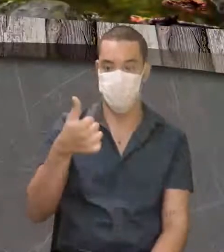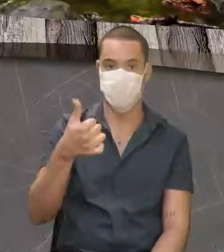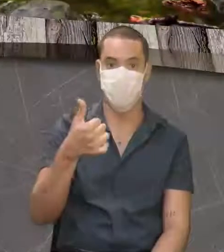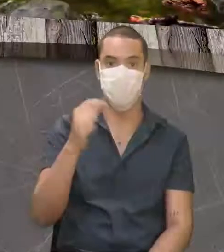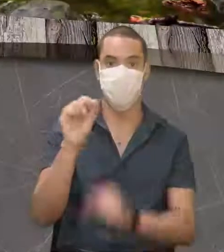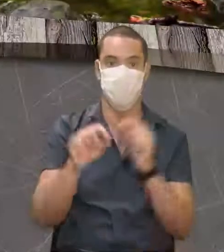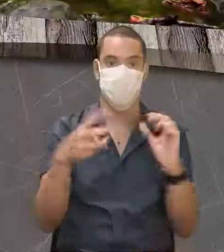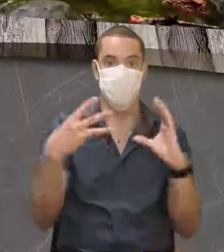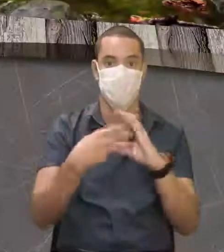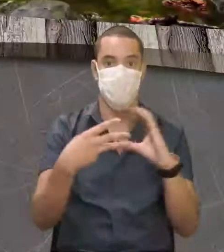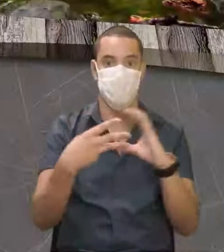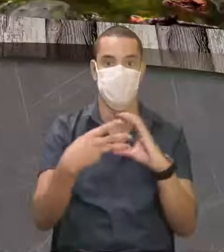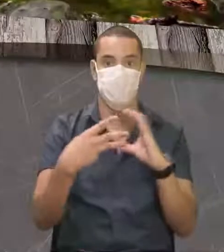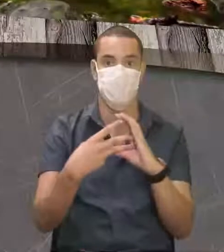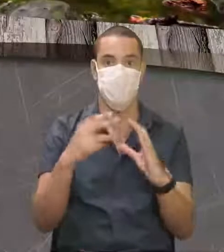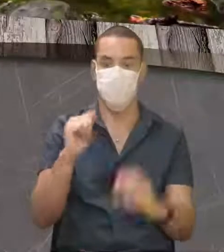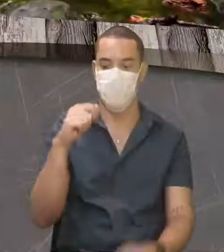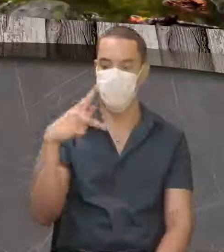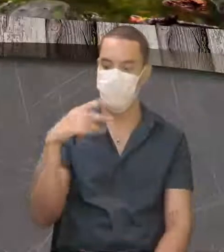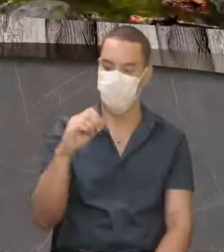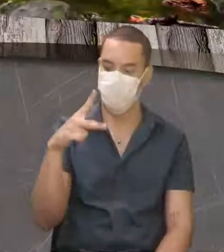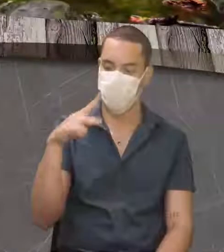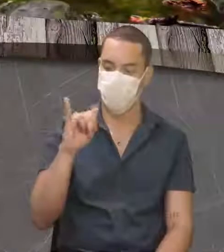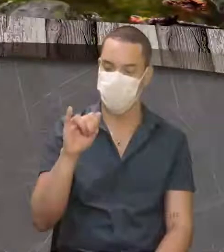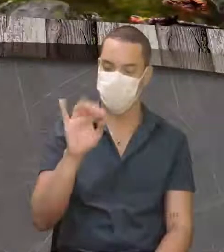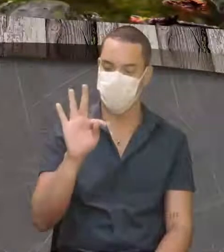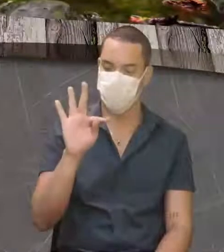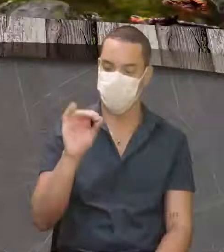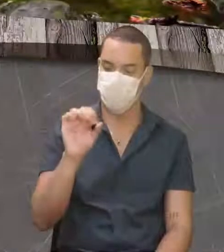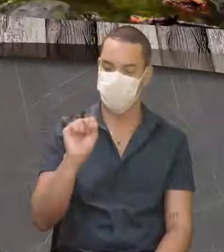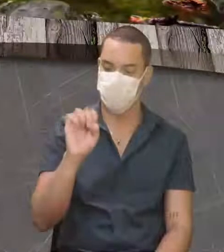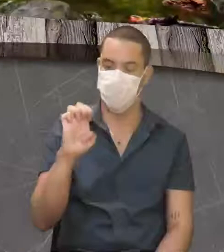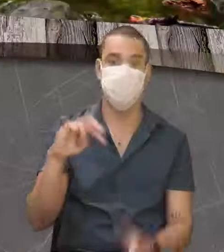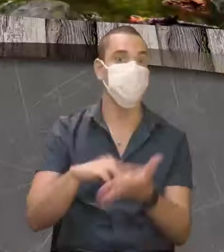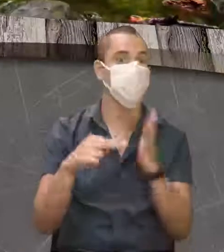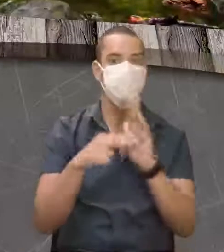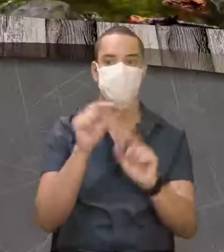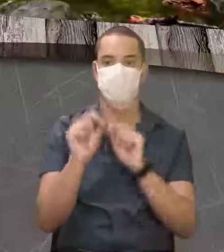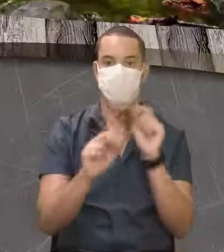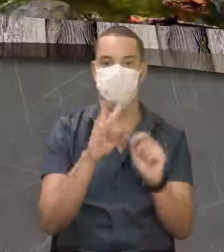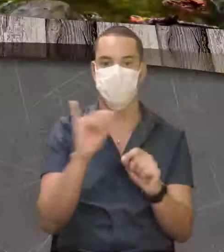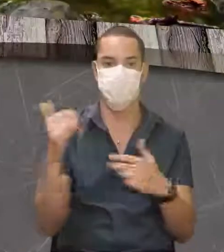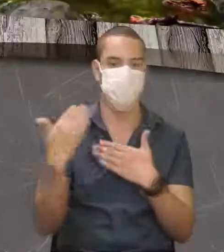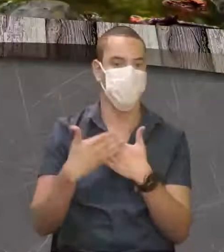célula entre em apoptose, que ela vai estar programada para